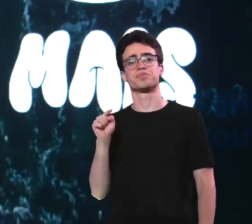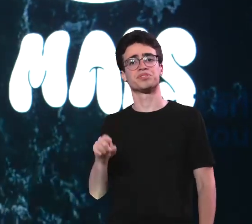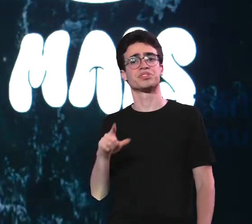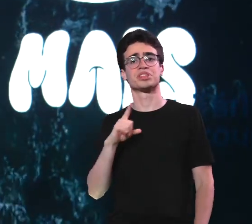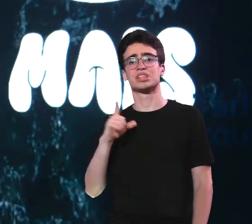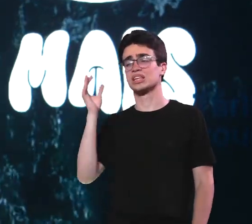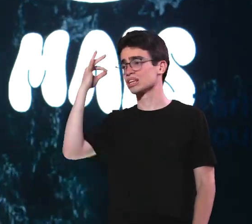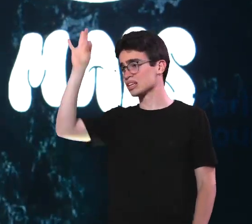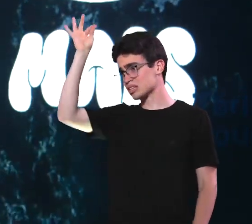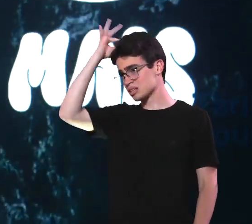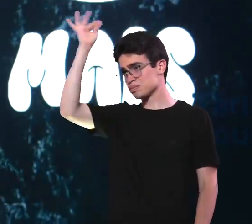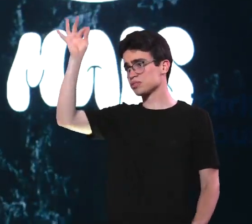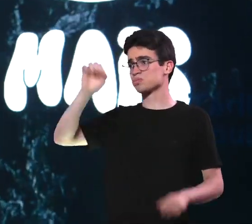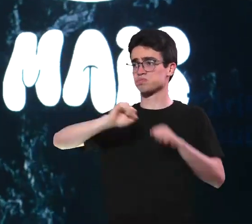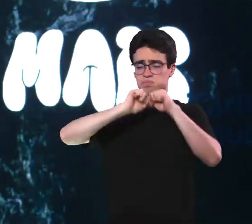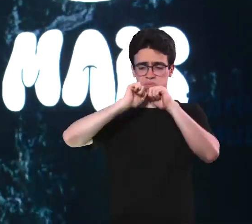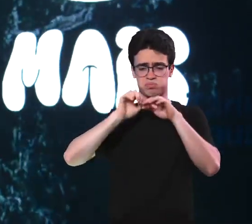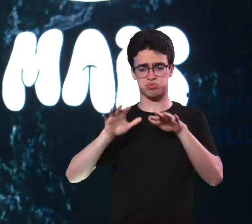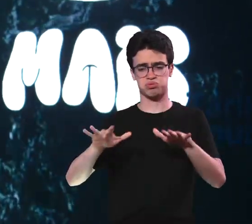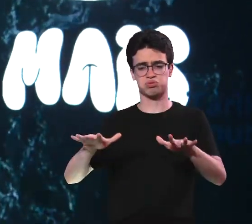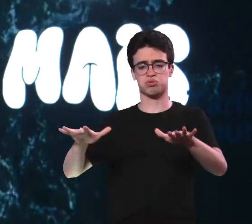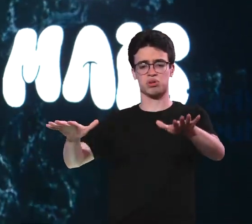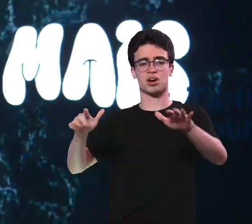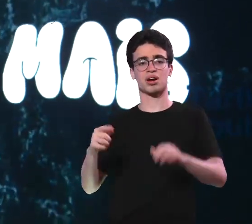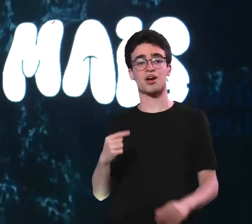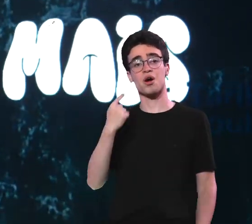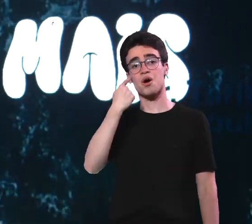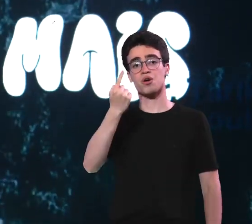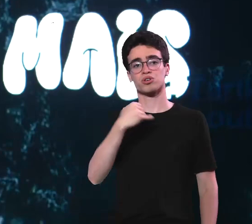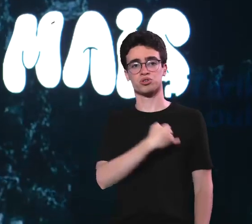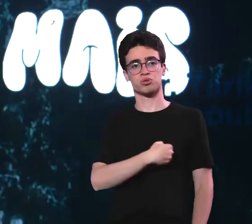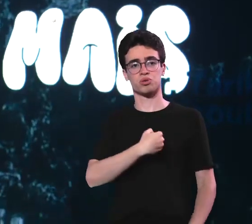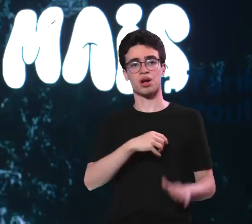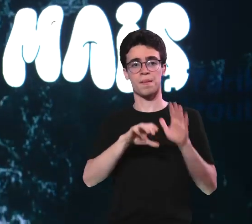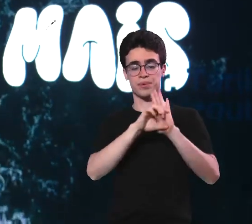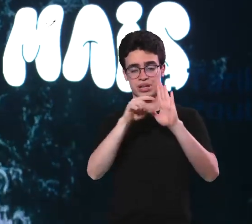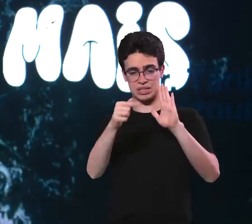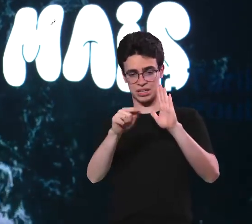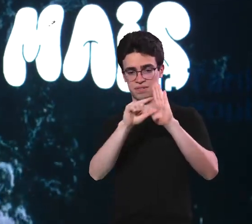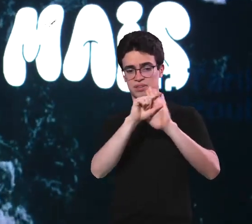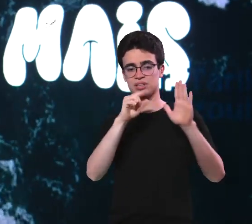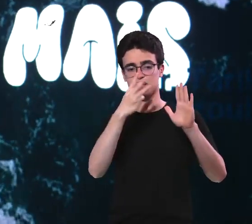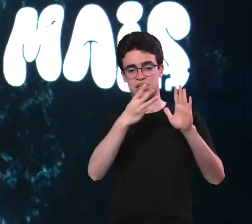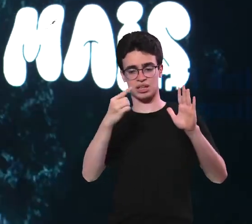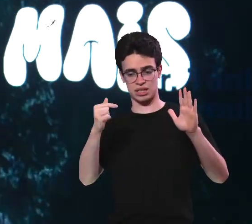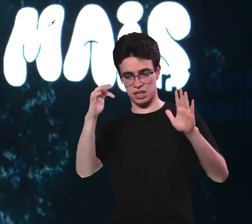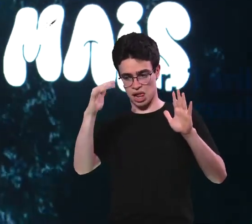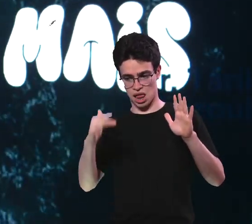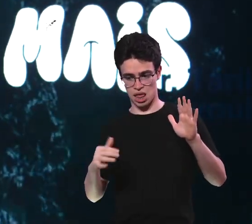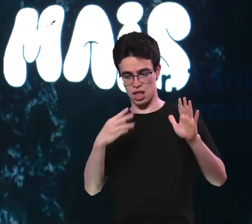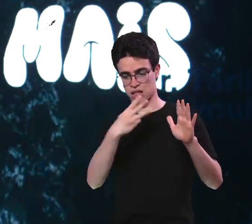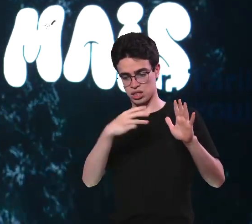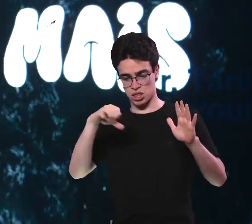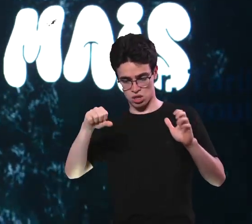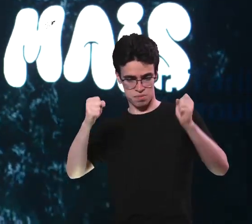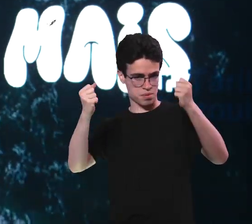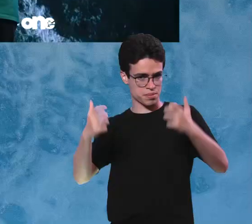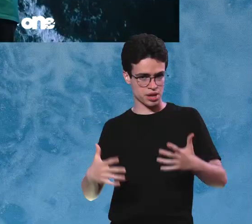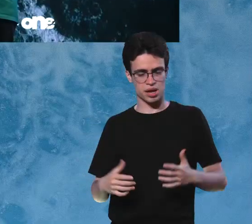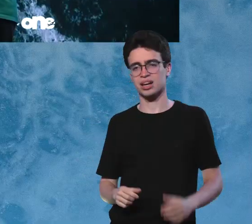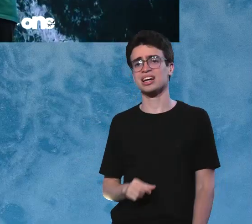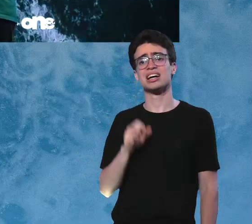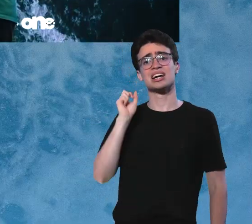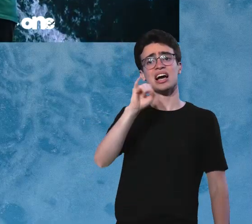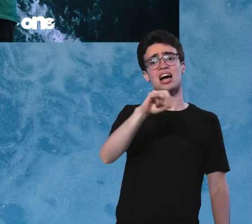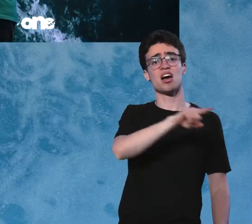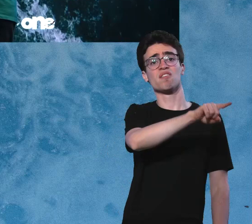do Espírito dentro de nós. Olha só João capítulo 7, versículo 37 a 39. Jesus diz assim: se alguém tem sede,